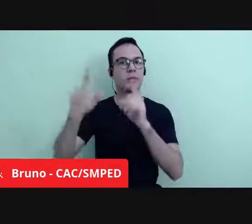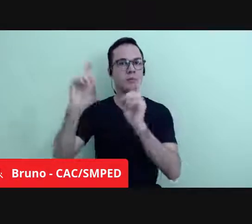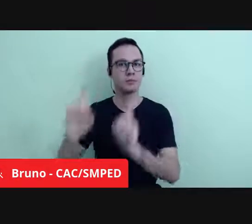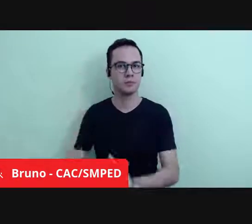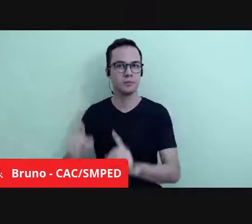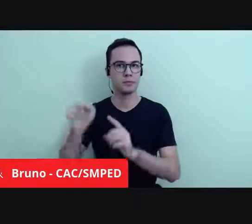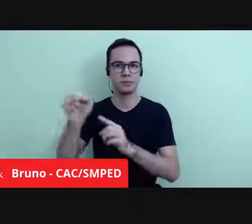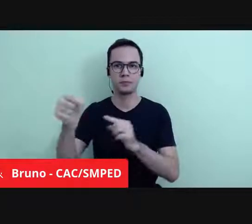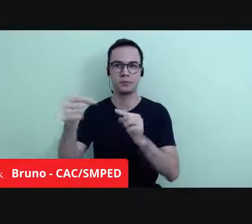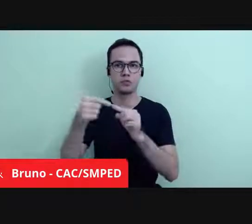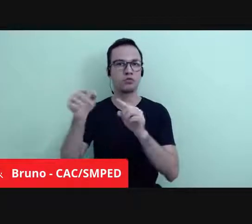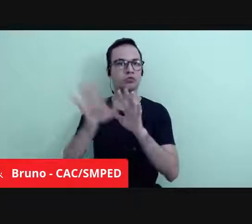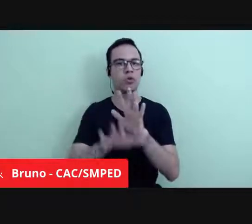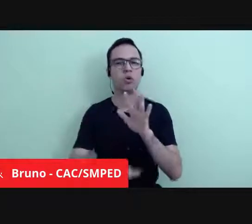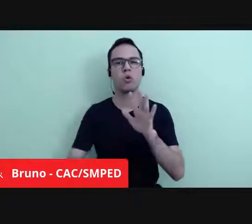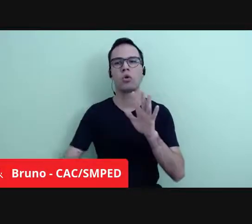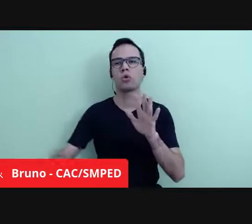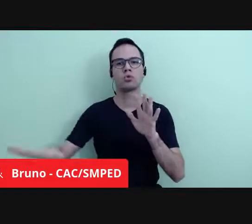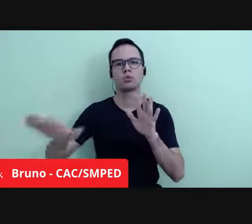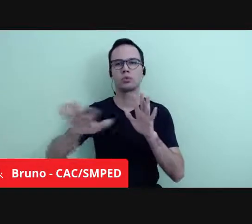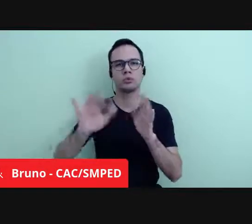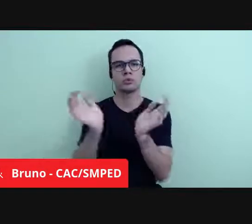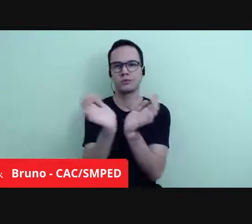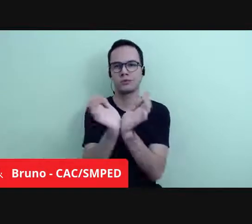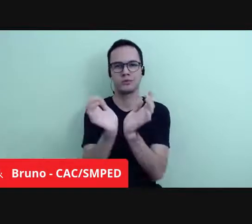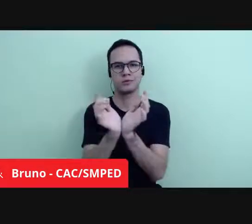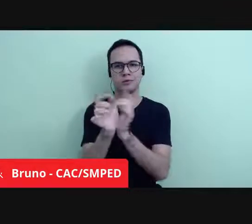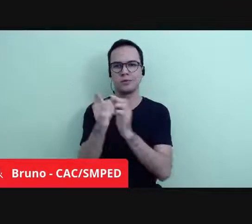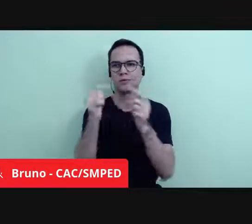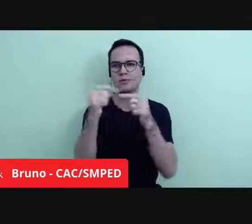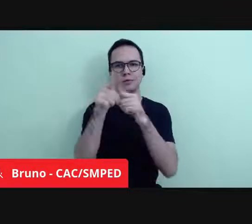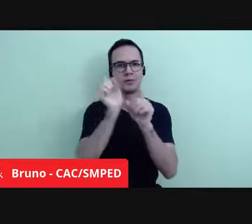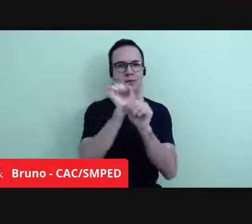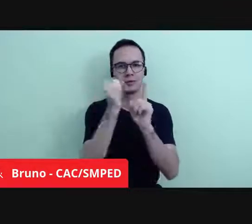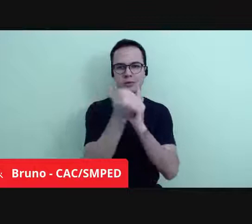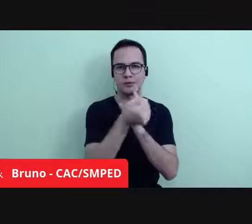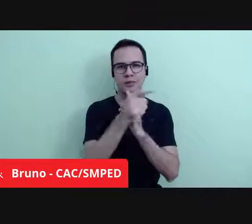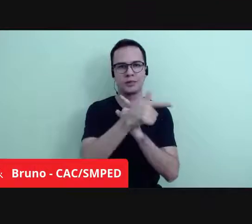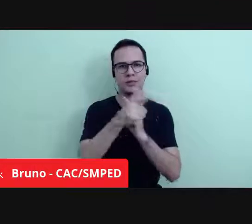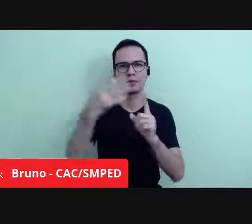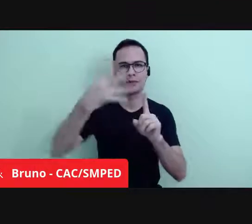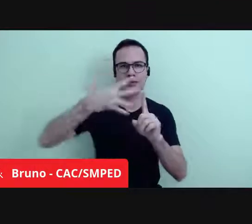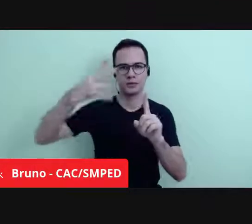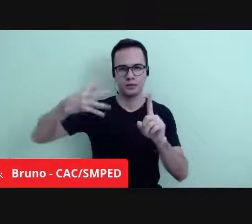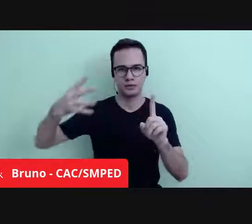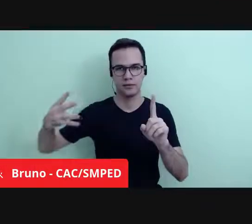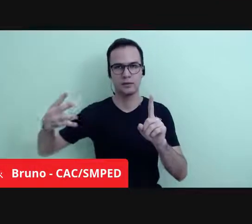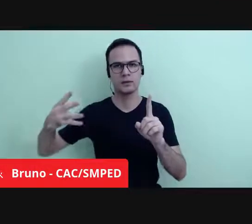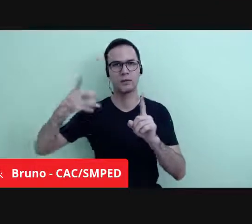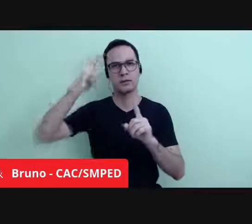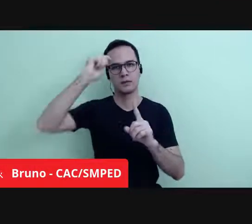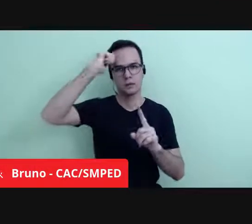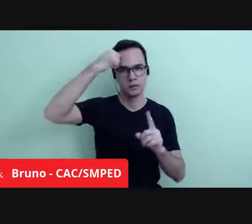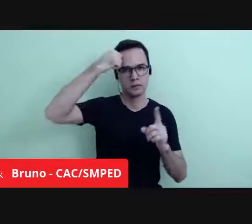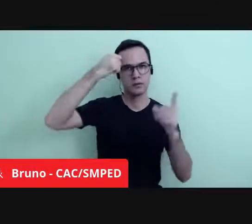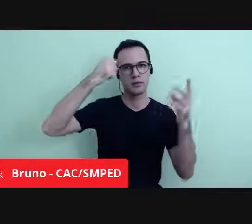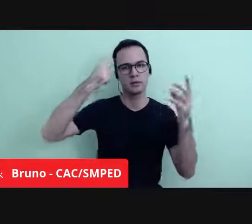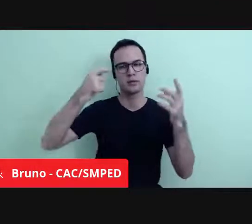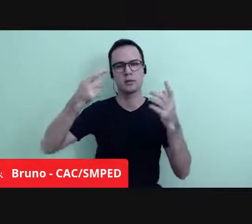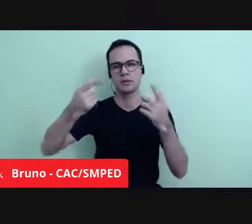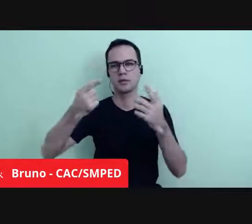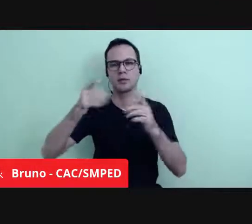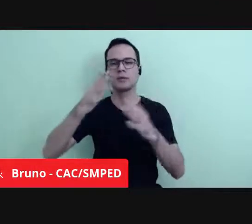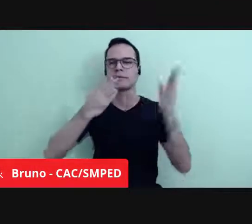parte de todos os grupos e pautas sociais. Então são LGBTs, são negros, são indígenas,